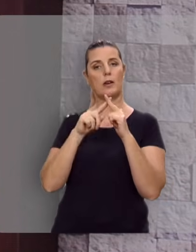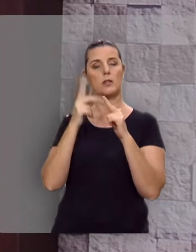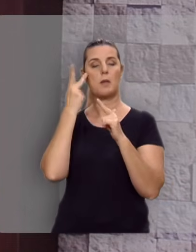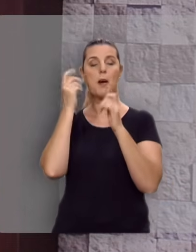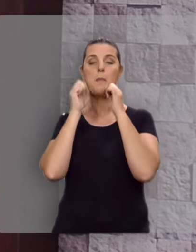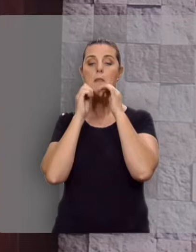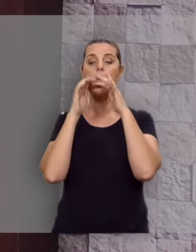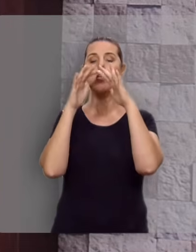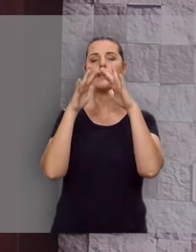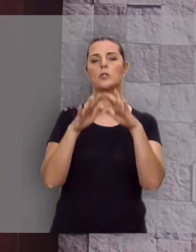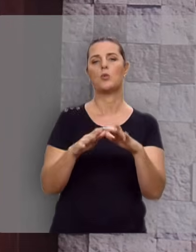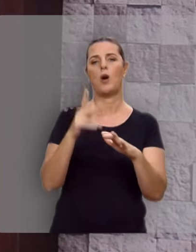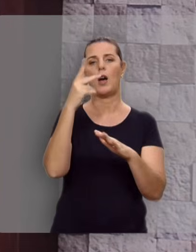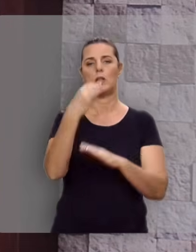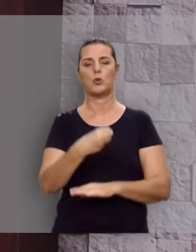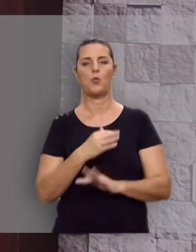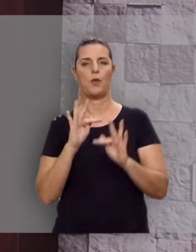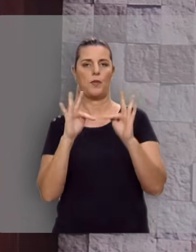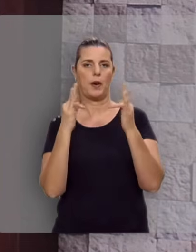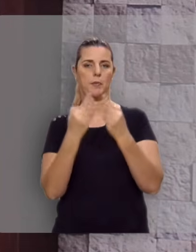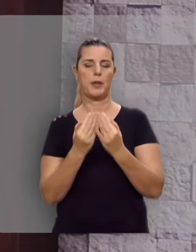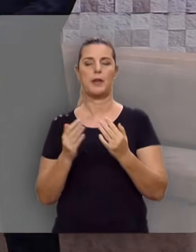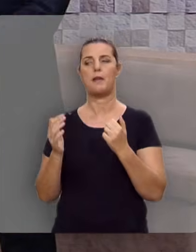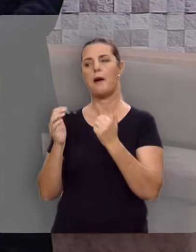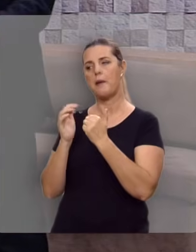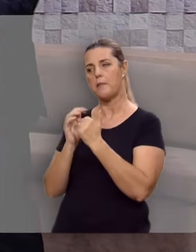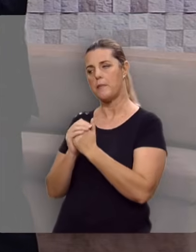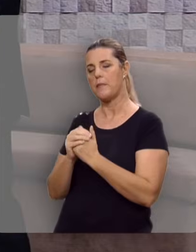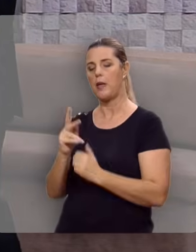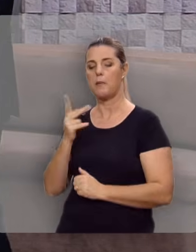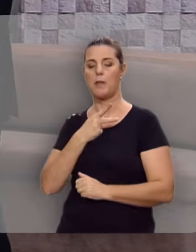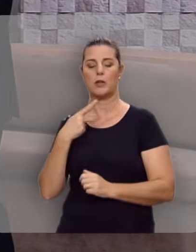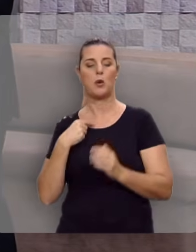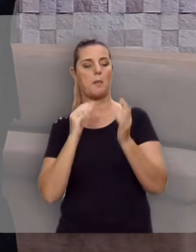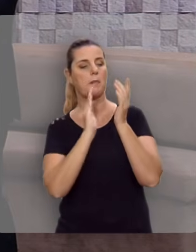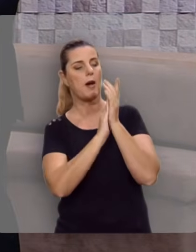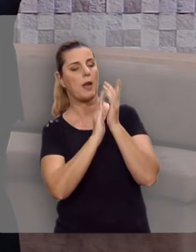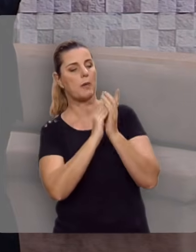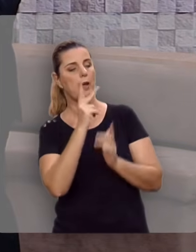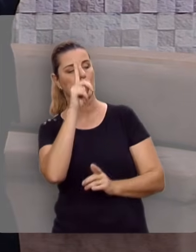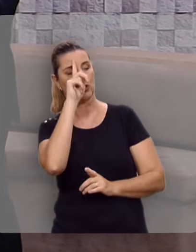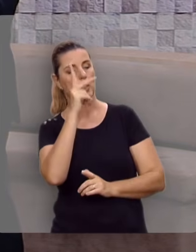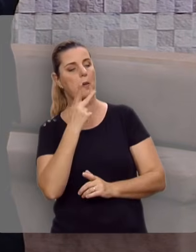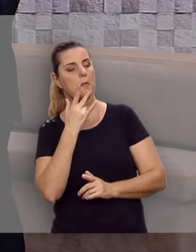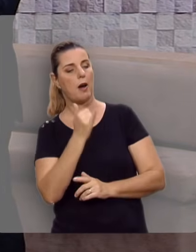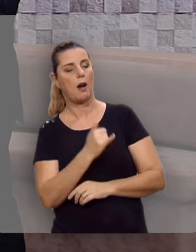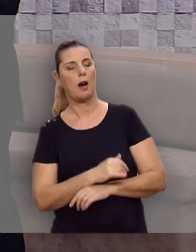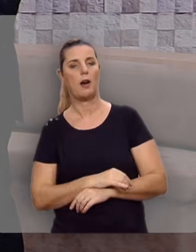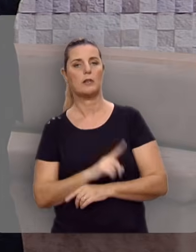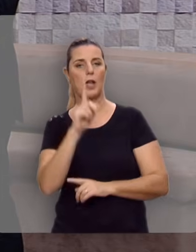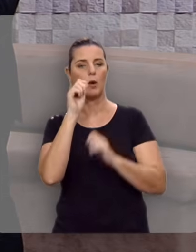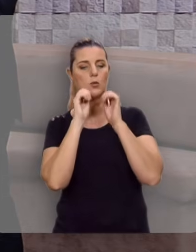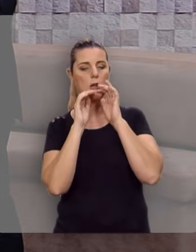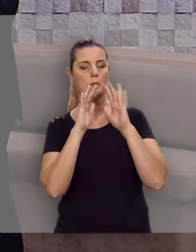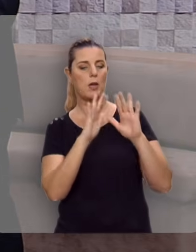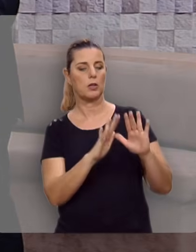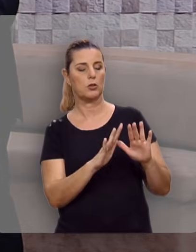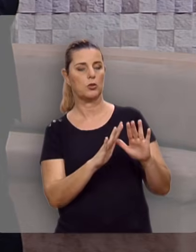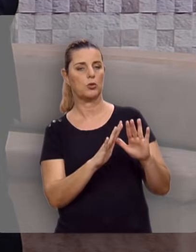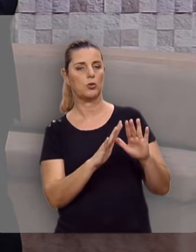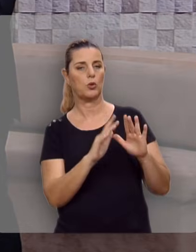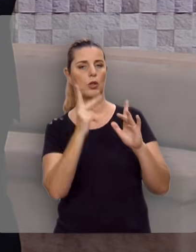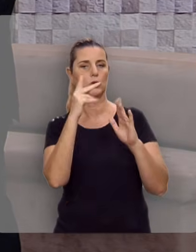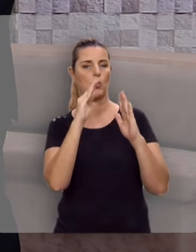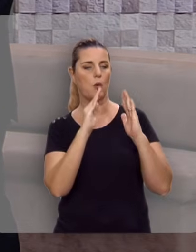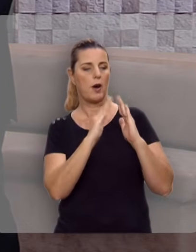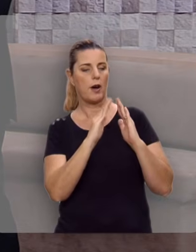igreja para abençoar a sua família. Amém. Pastor, então, parabéns pelo Dia dos Pais. Obrigado. Deus abençoe você,